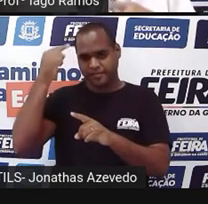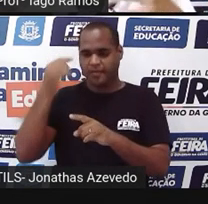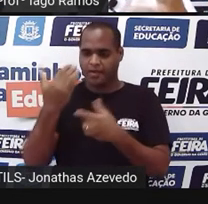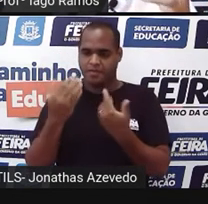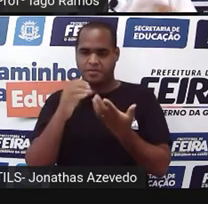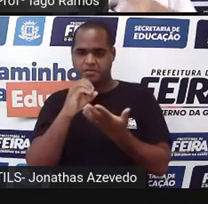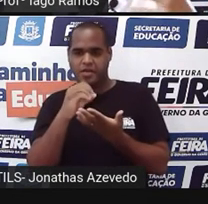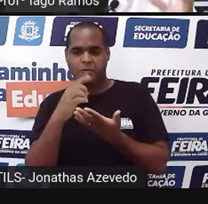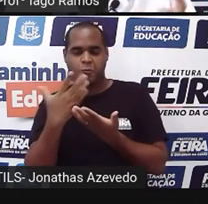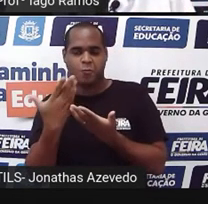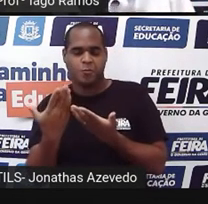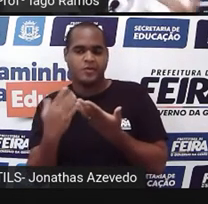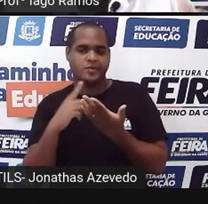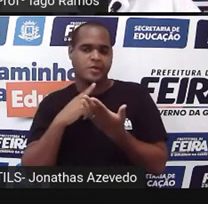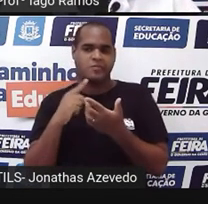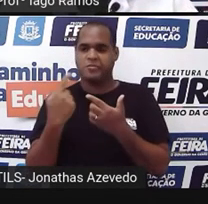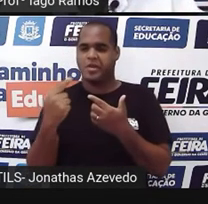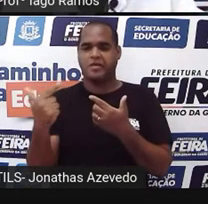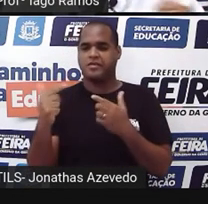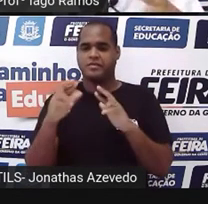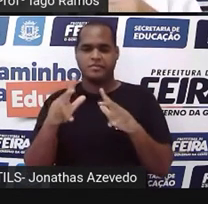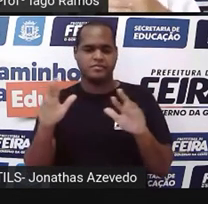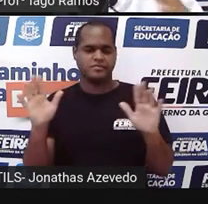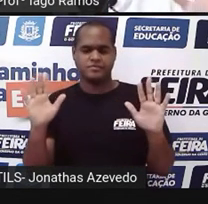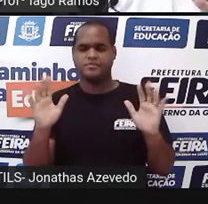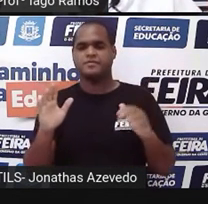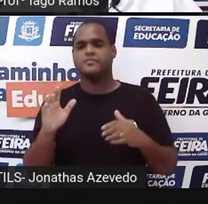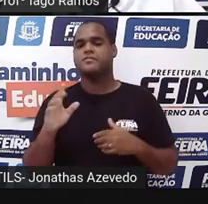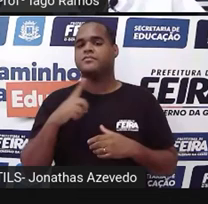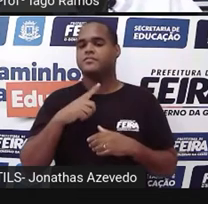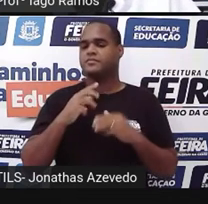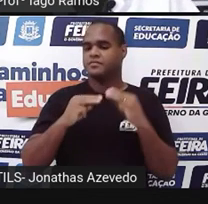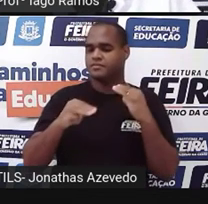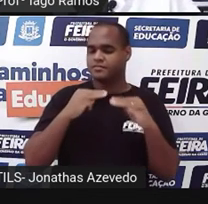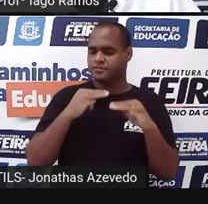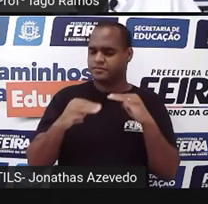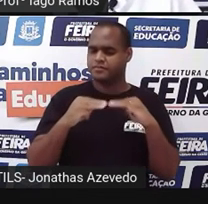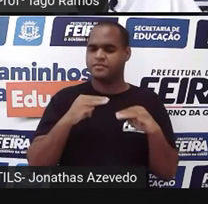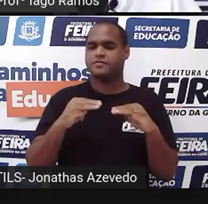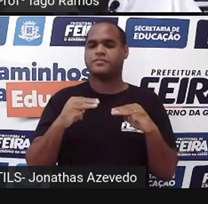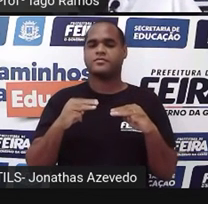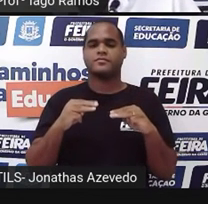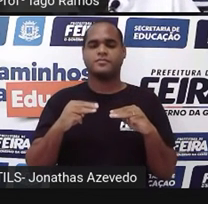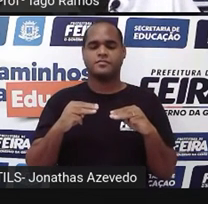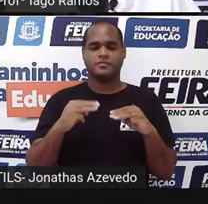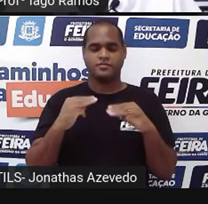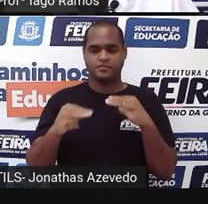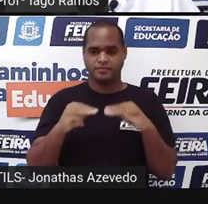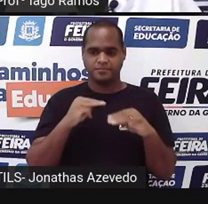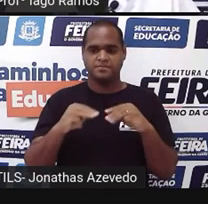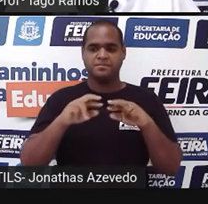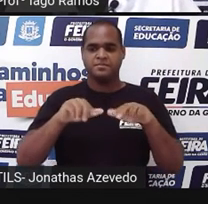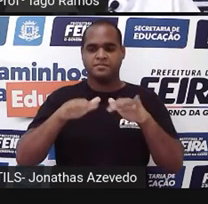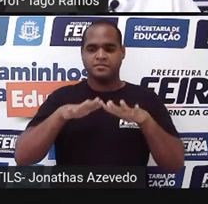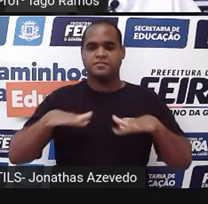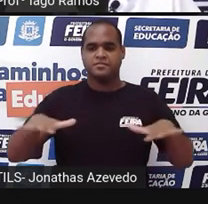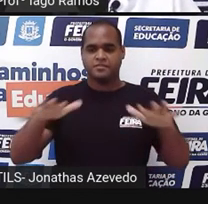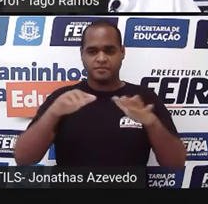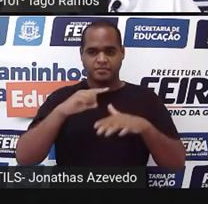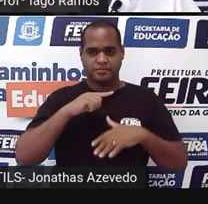zero se se a parte inteira não é zero a é um método é um método mais geral